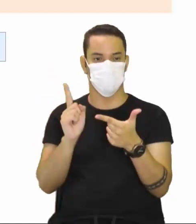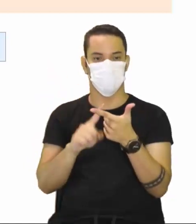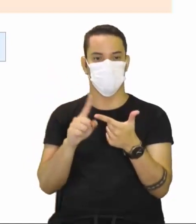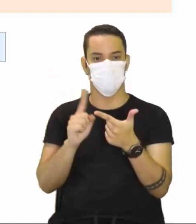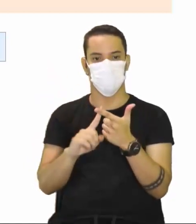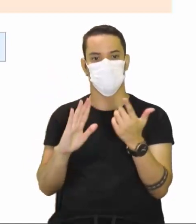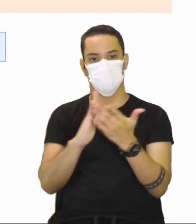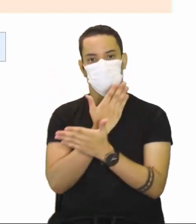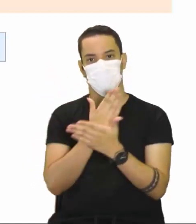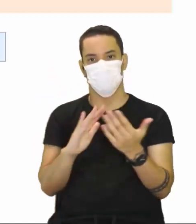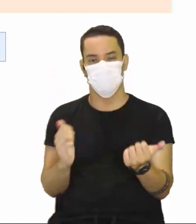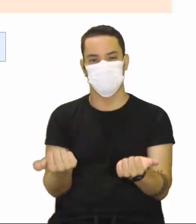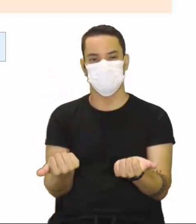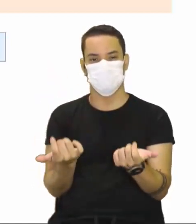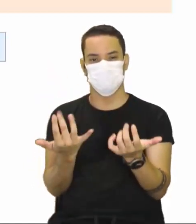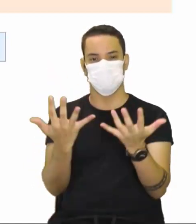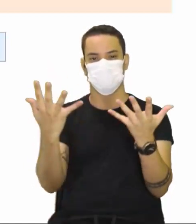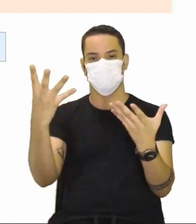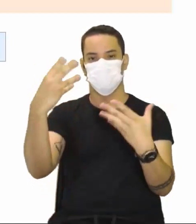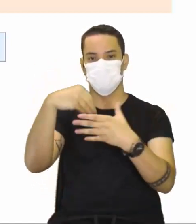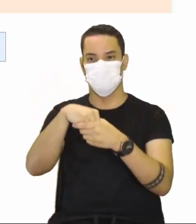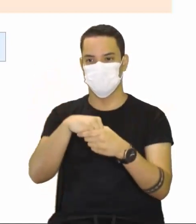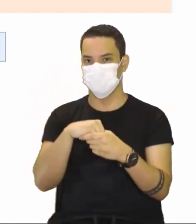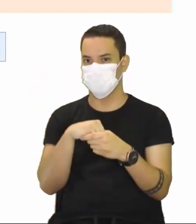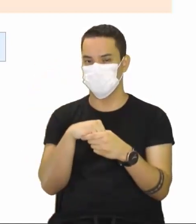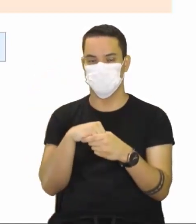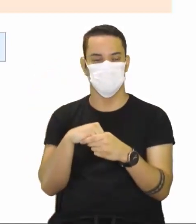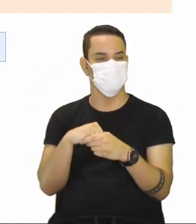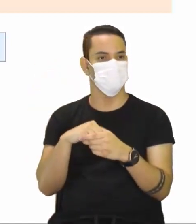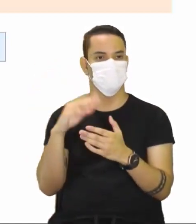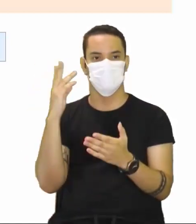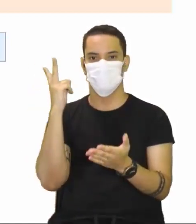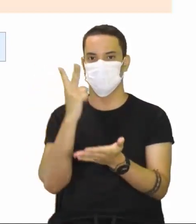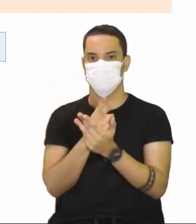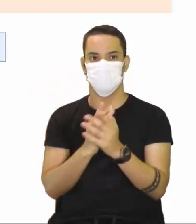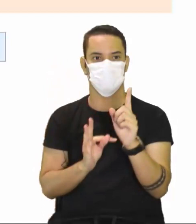letra B, pontos de ebulição e fusão extremamente alto.